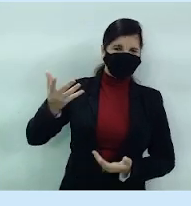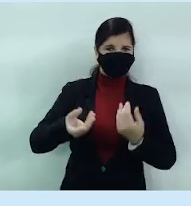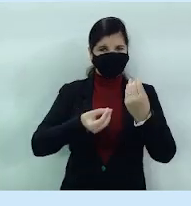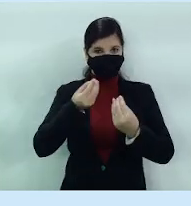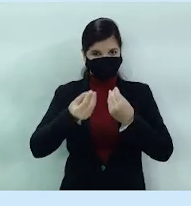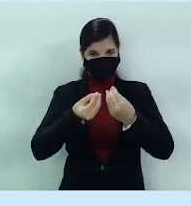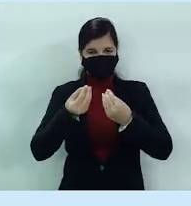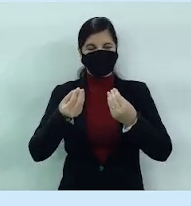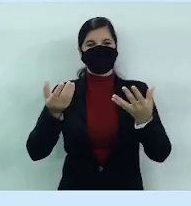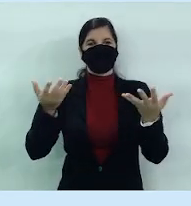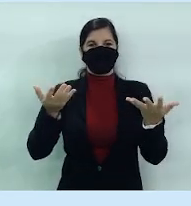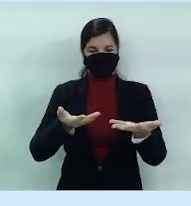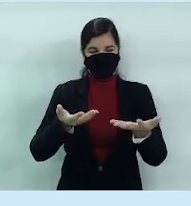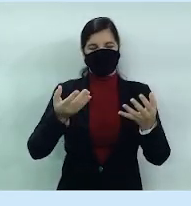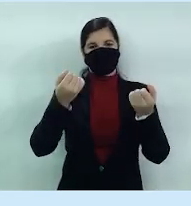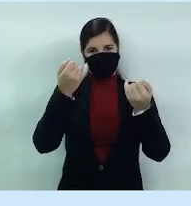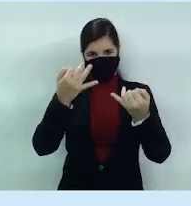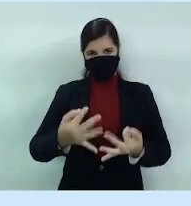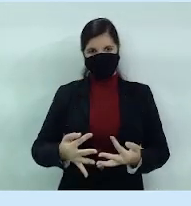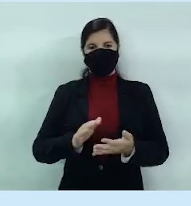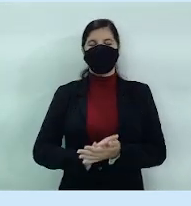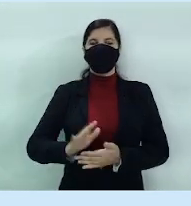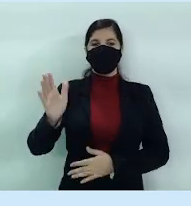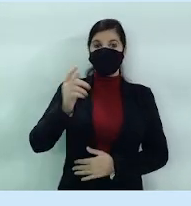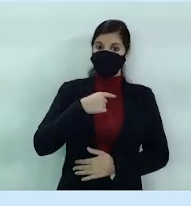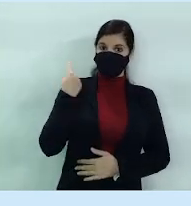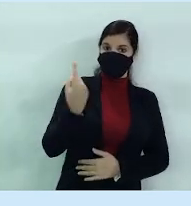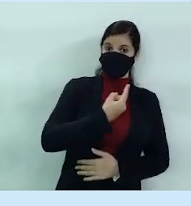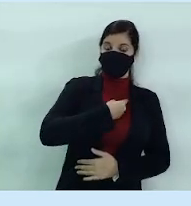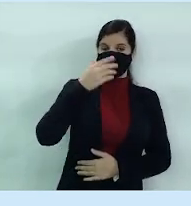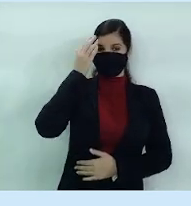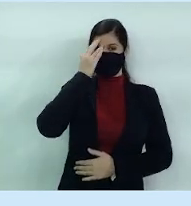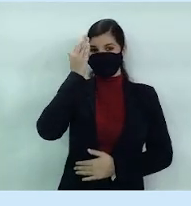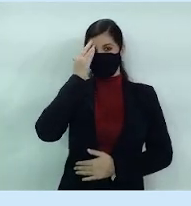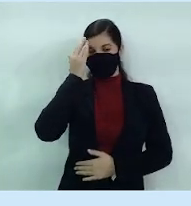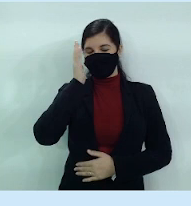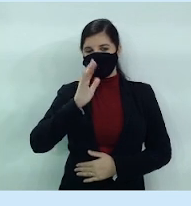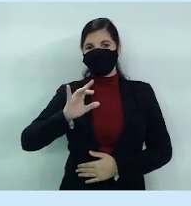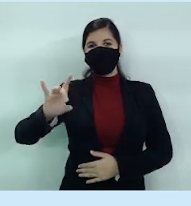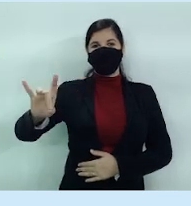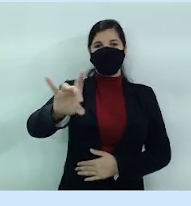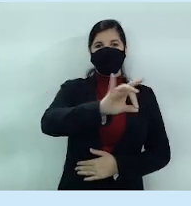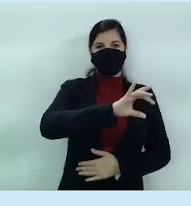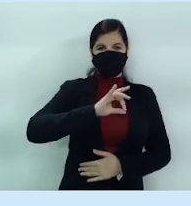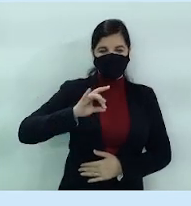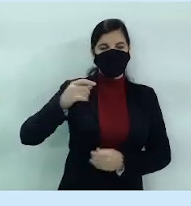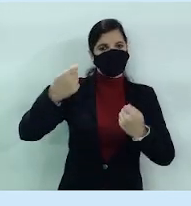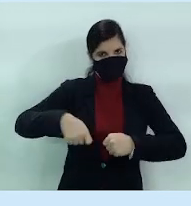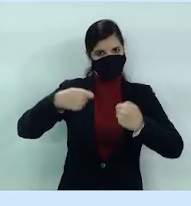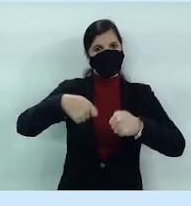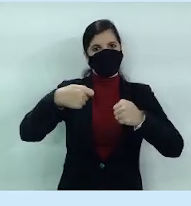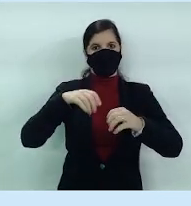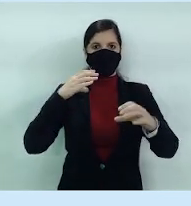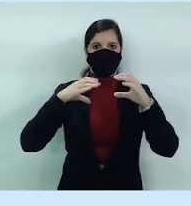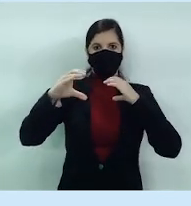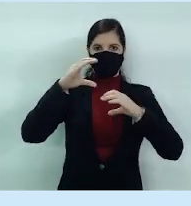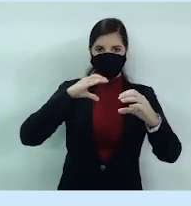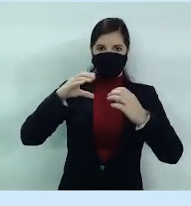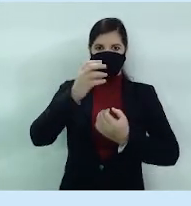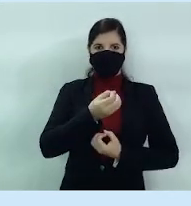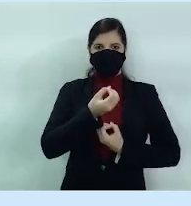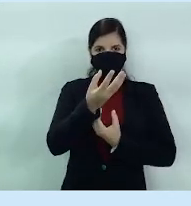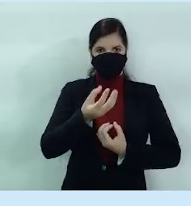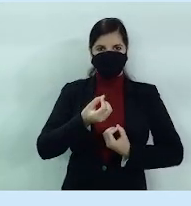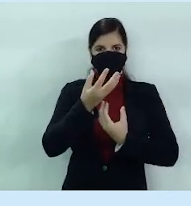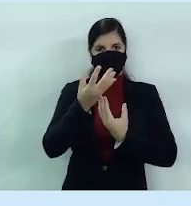Augusto Branco. Bom, a gente sabe que a necessidade de se comunicar, de se expressar, é algo